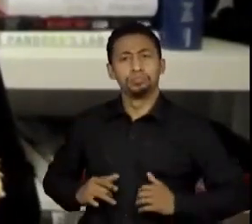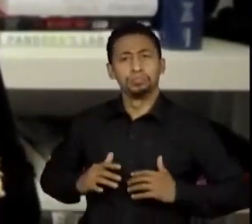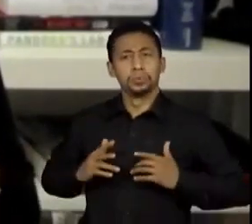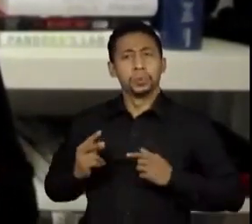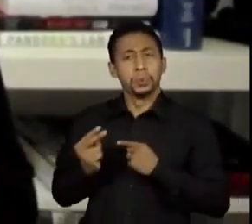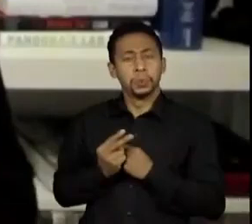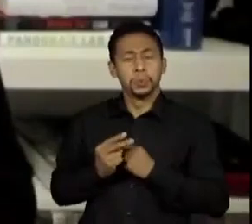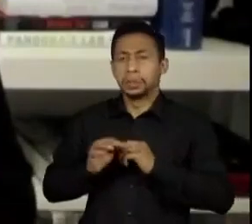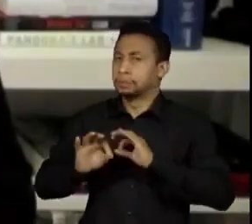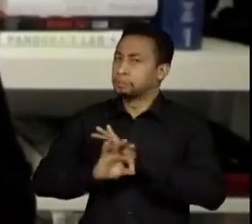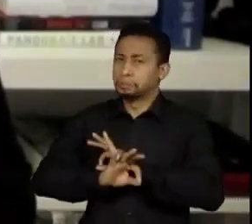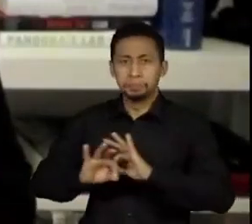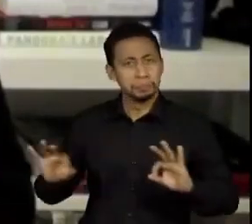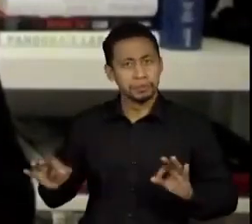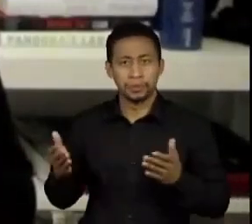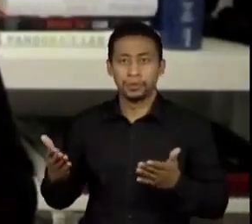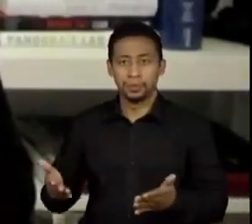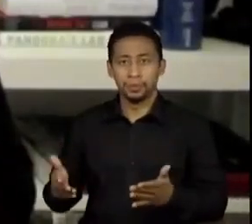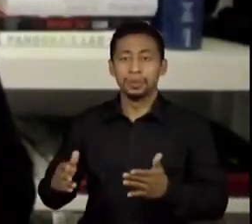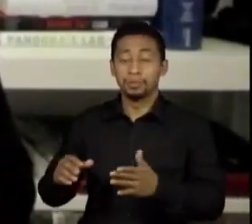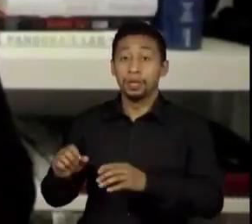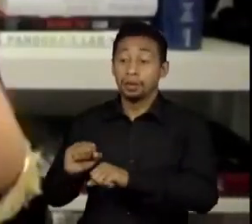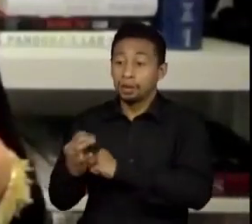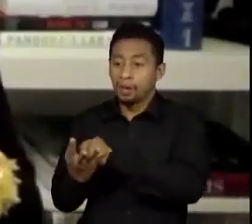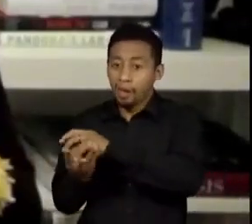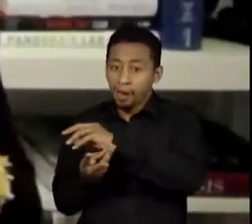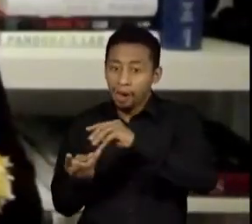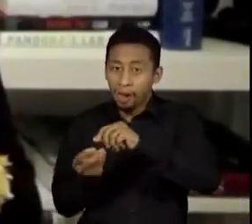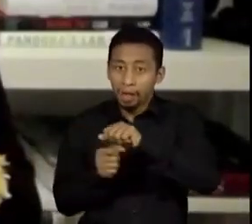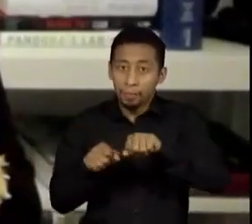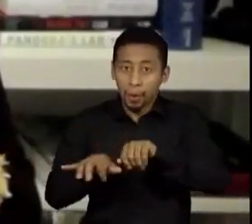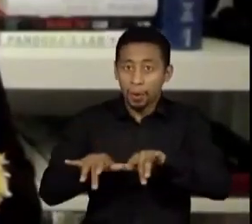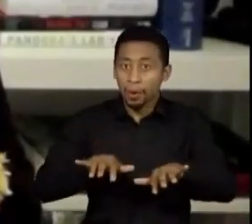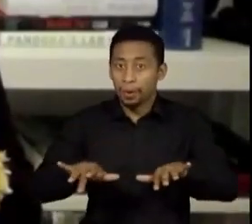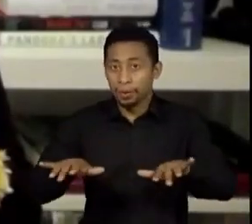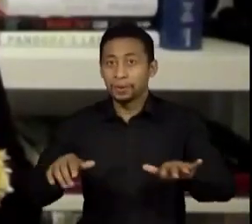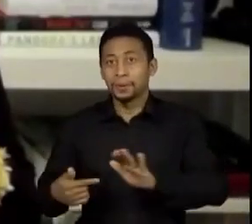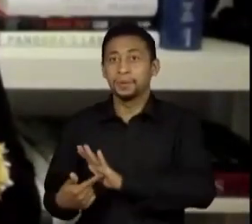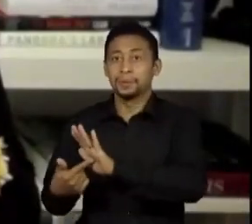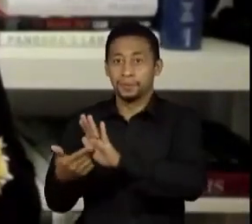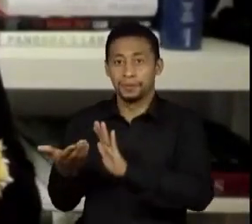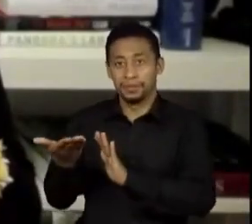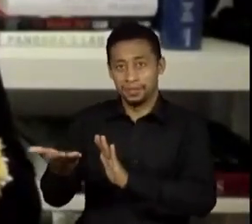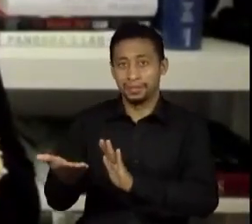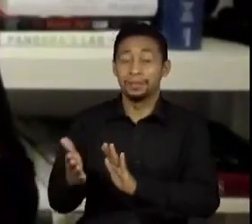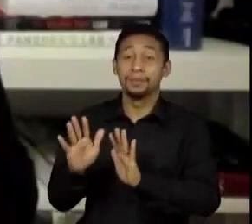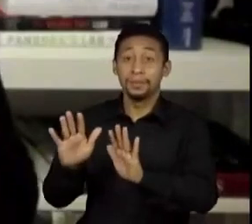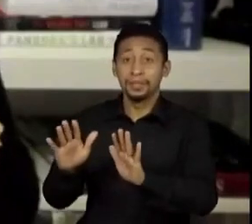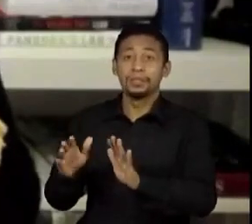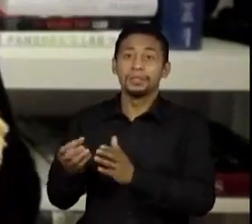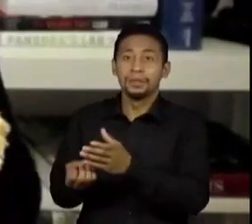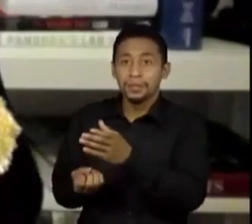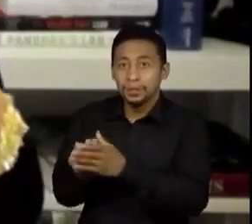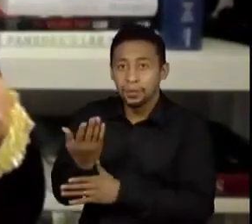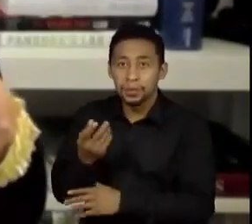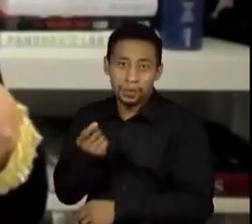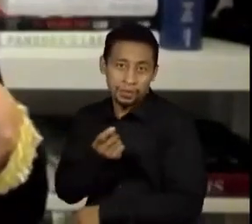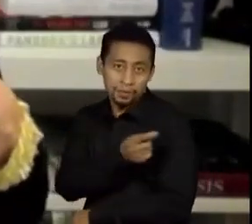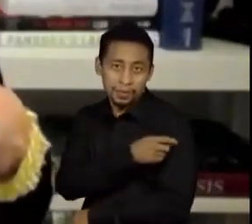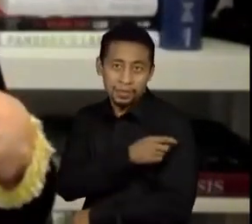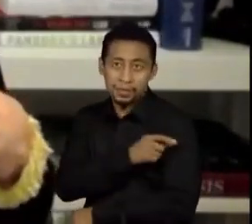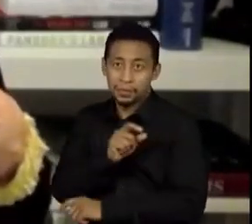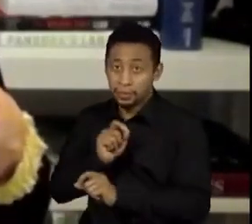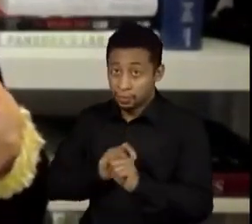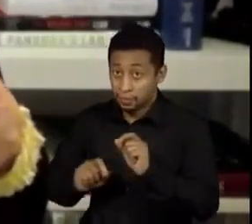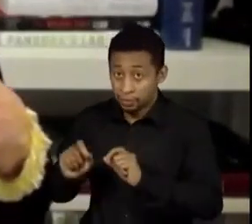as variantes. É importante a gente dizer que todas as vacinas, até o momento, elas foram desenvolvidas visando,